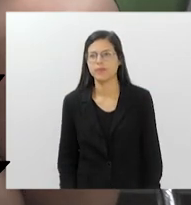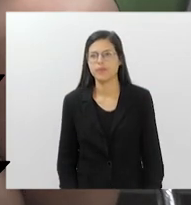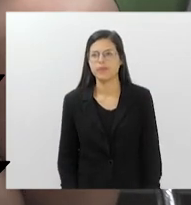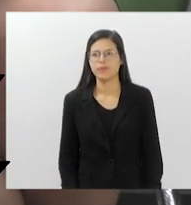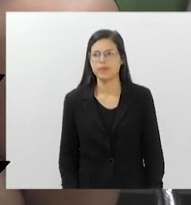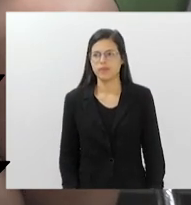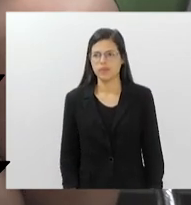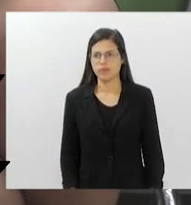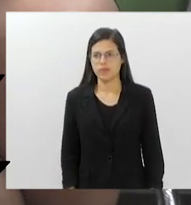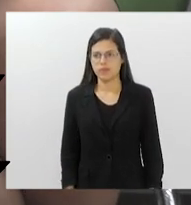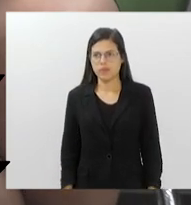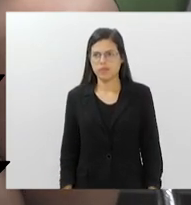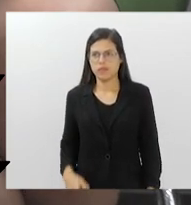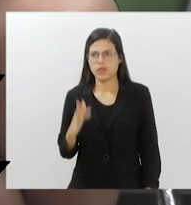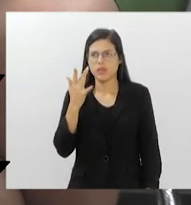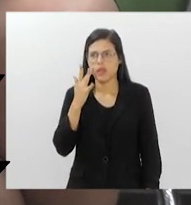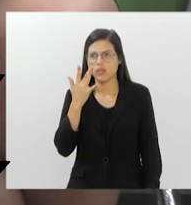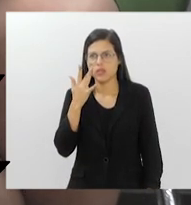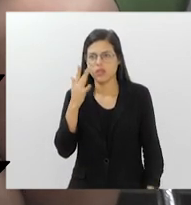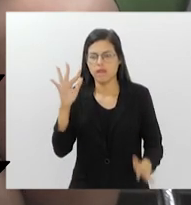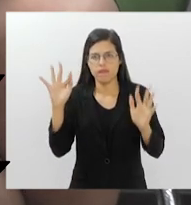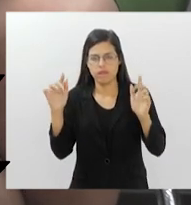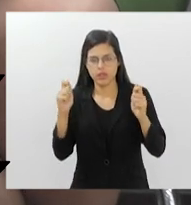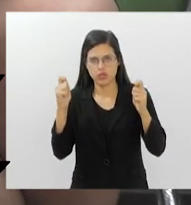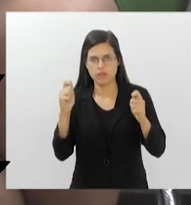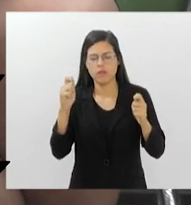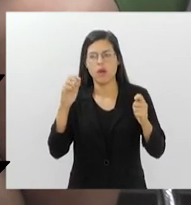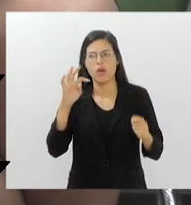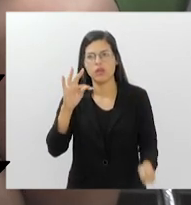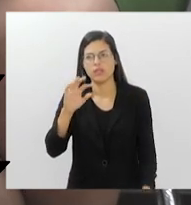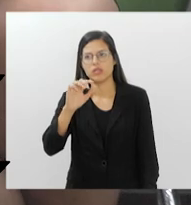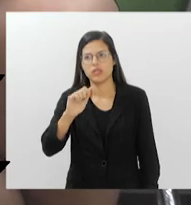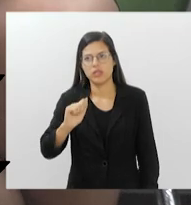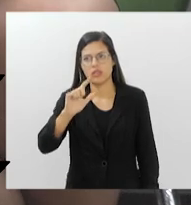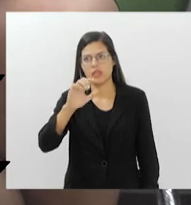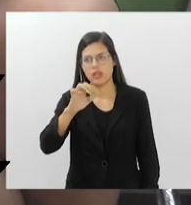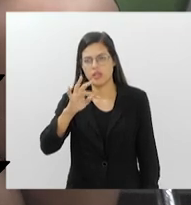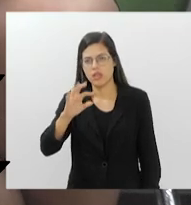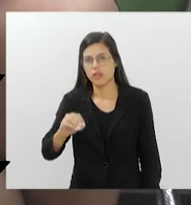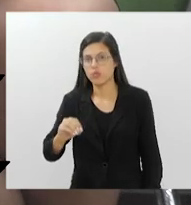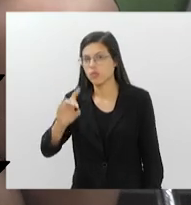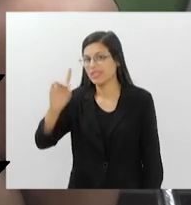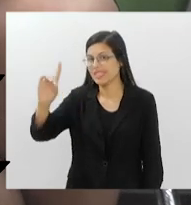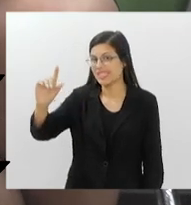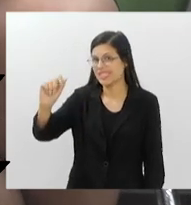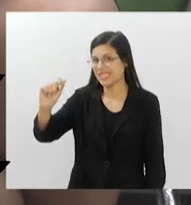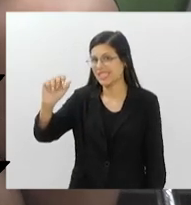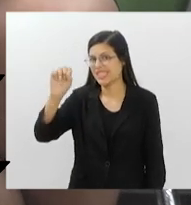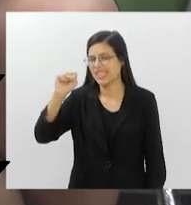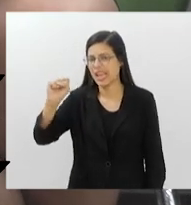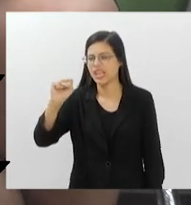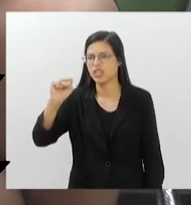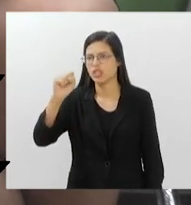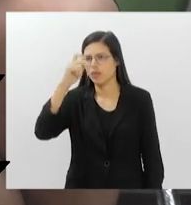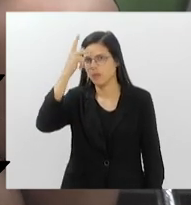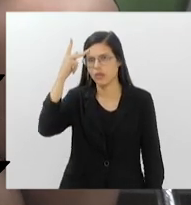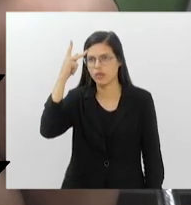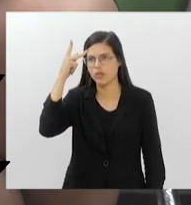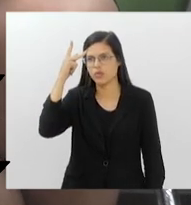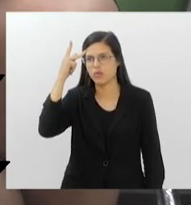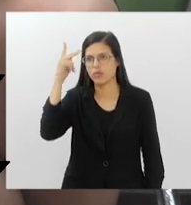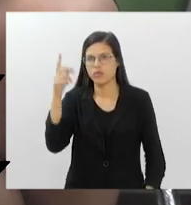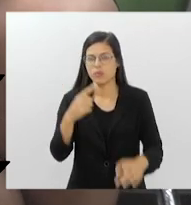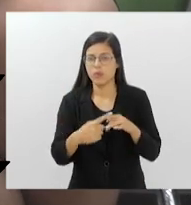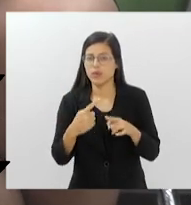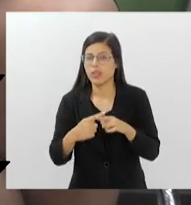eu acho que devia ser festival de talento das pessoas porque ela o talento elas já possuem eles